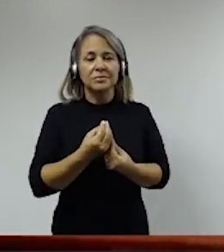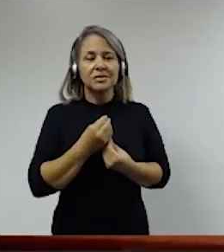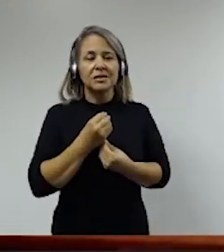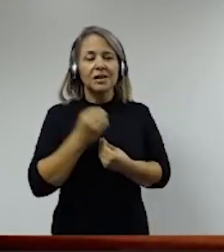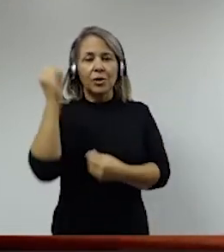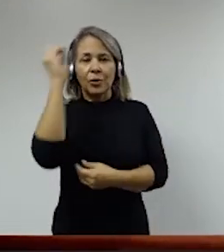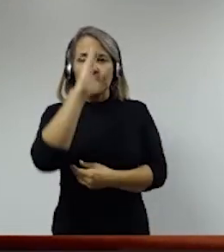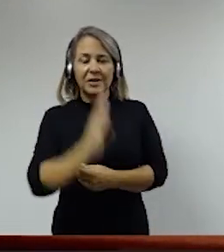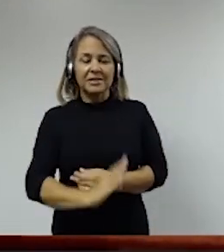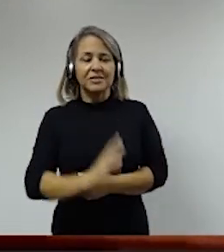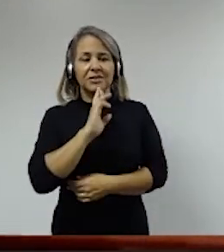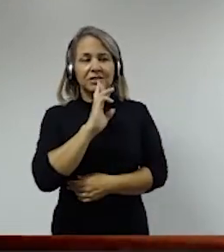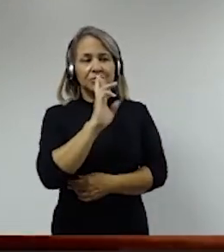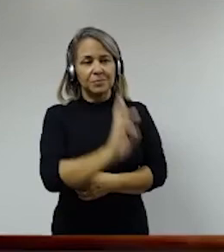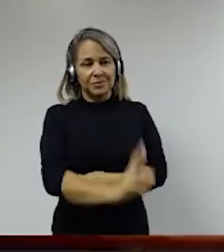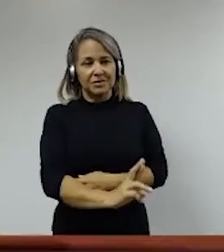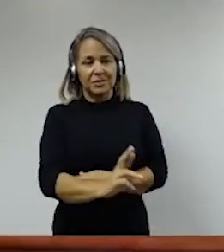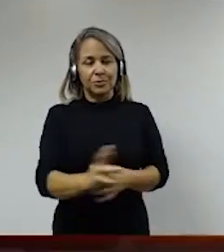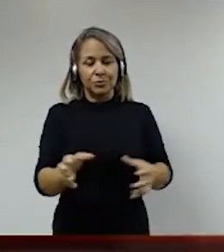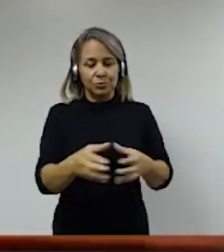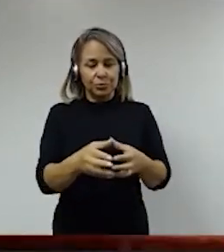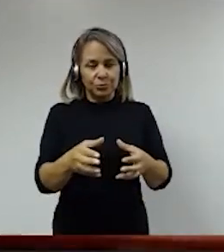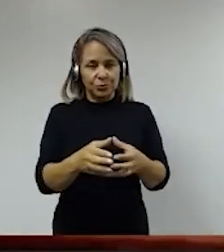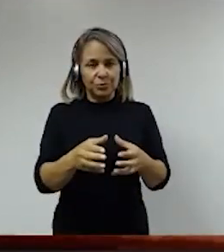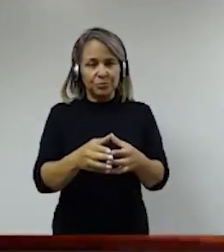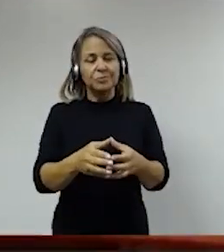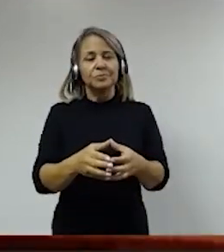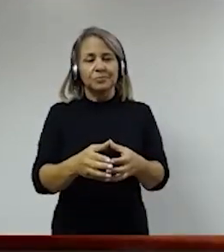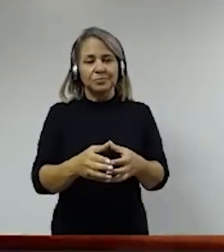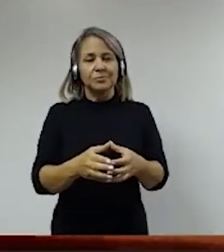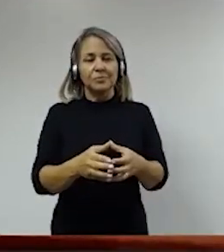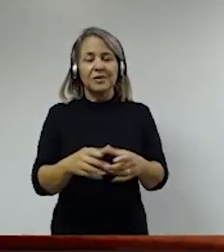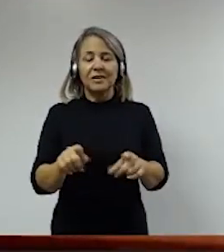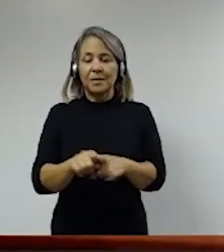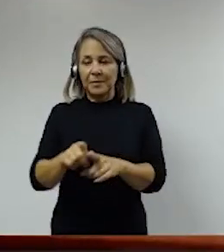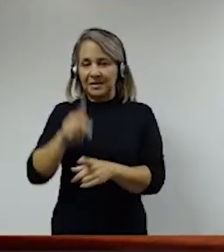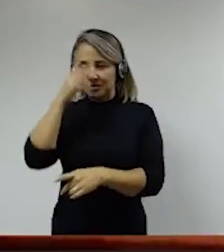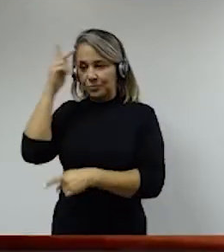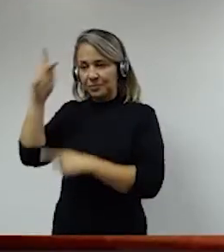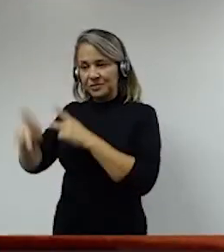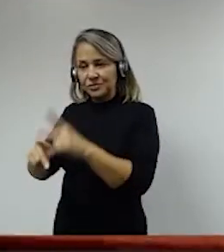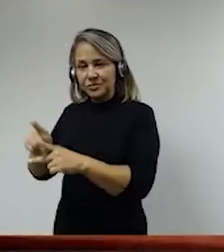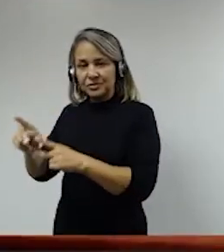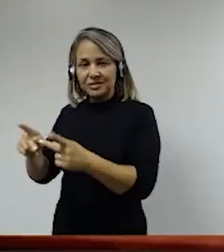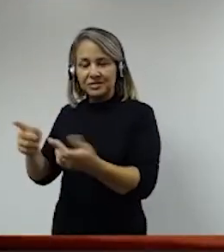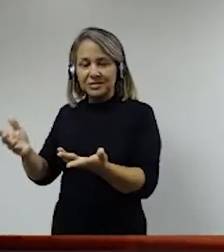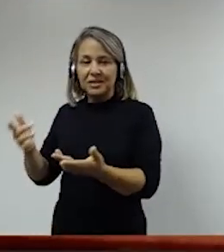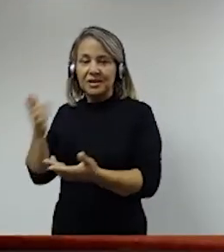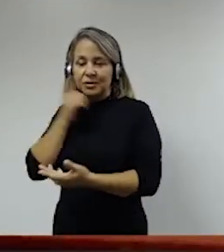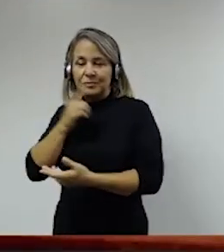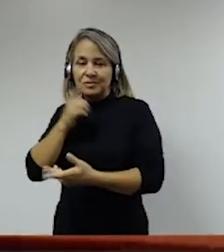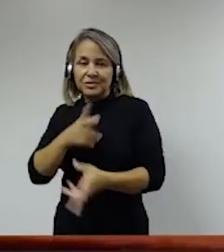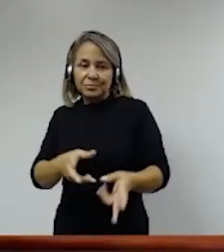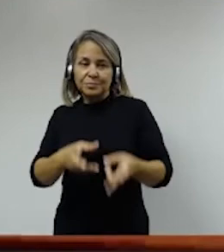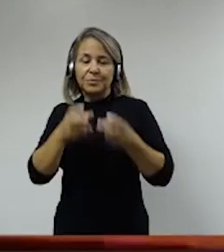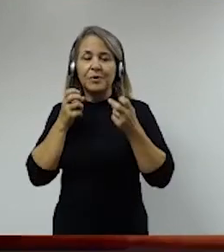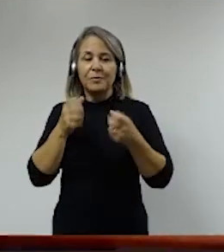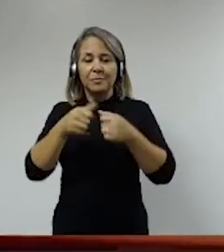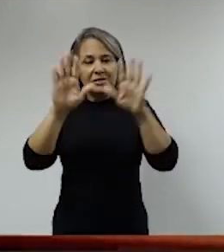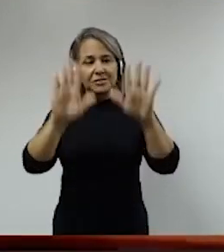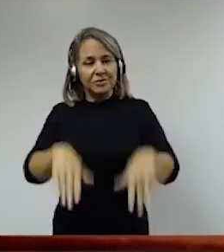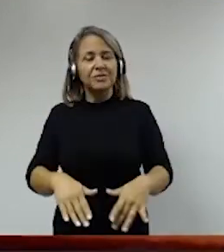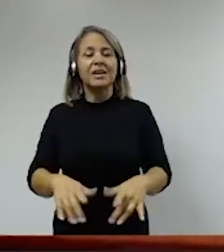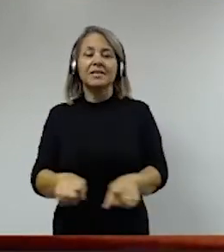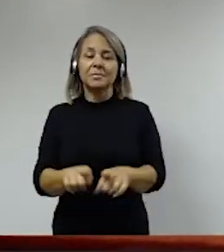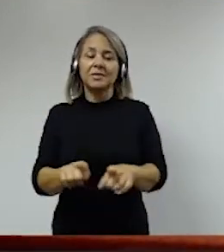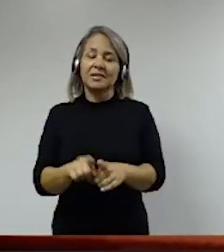do Brasil, né, do setor artístico e do público com relação às lives. Então, acho que vem para ficar. Da mesma forma, aconteceu